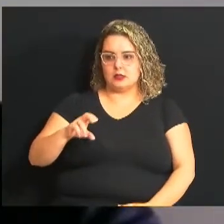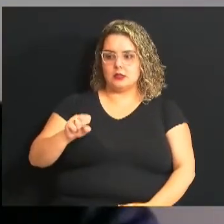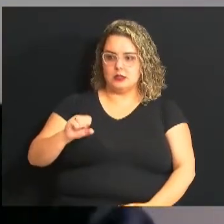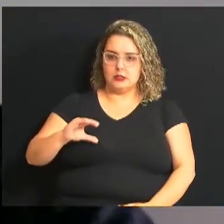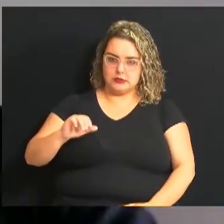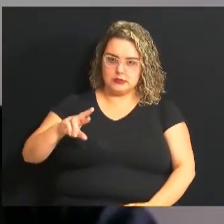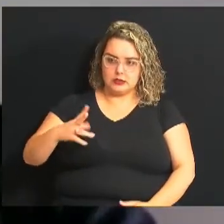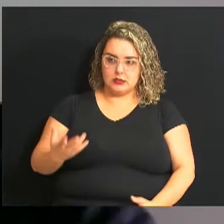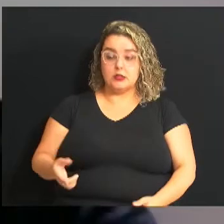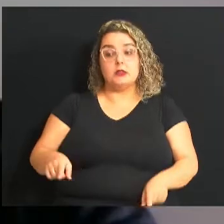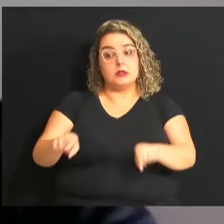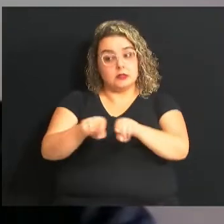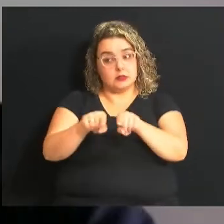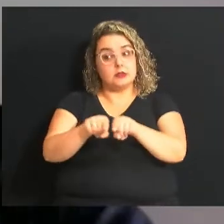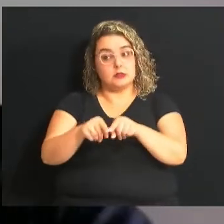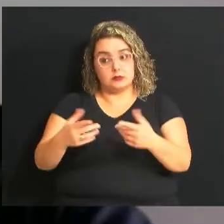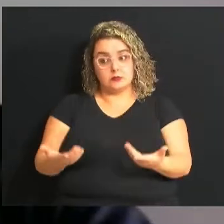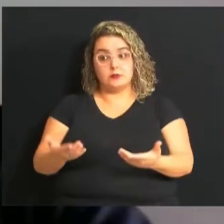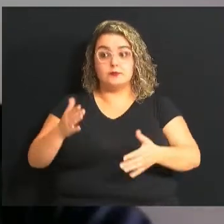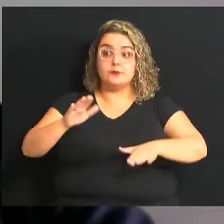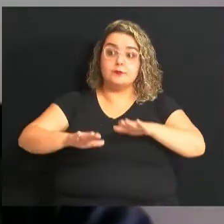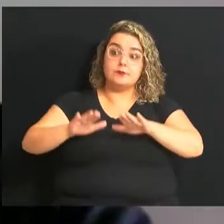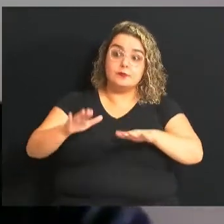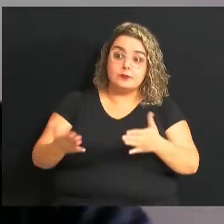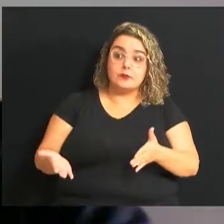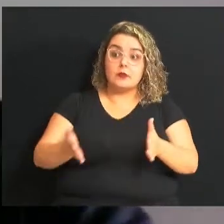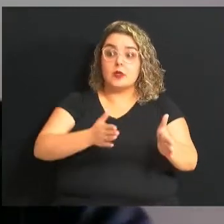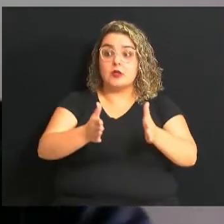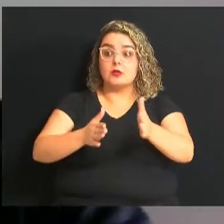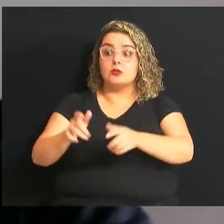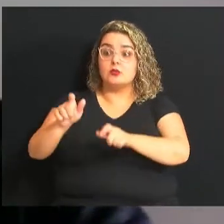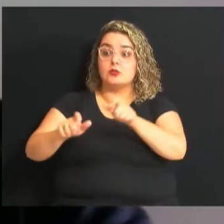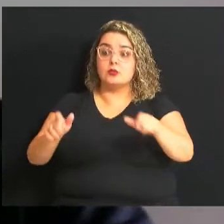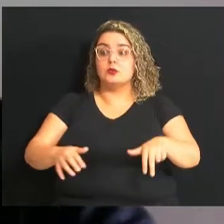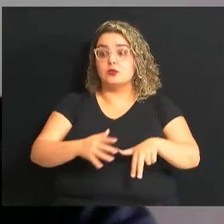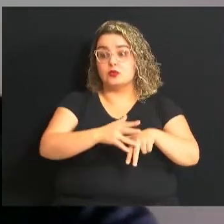Também serve. Depende da situação, depende